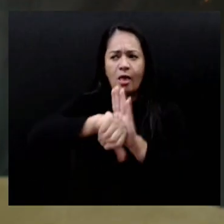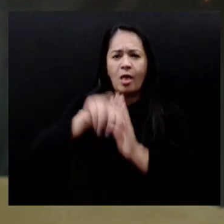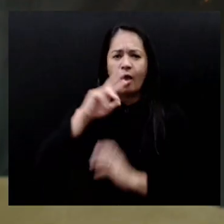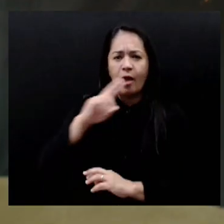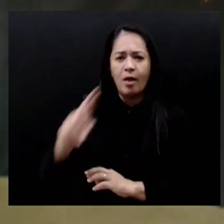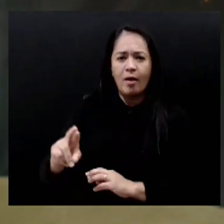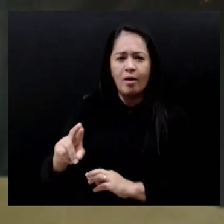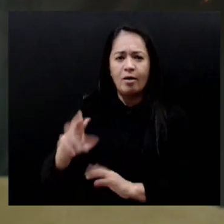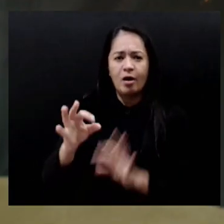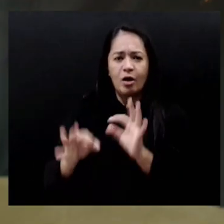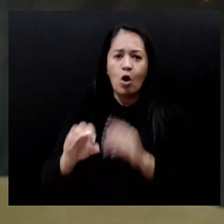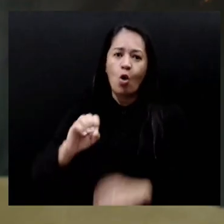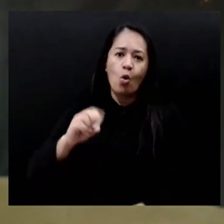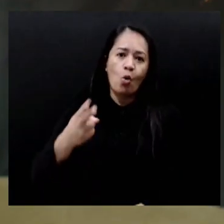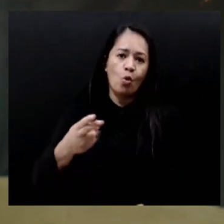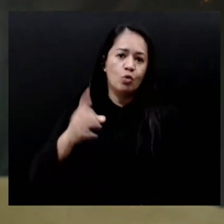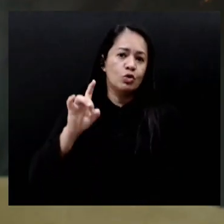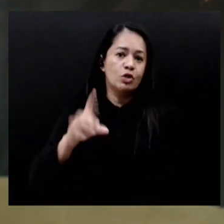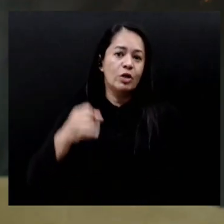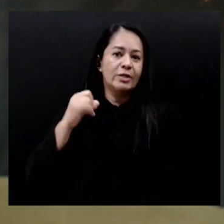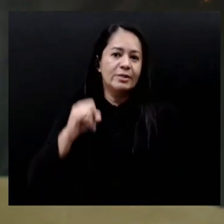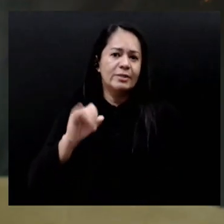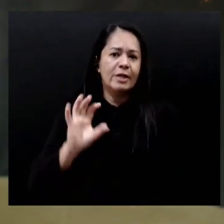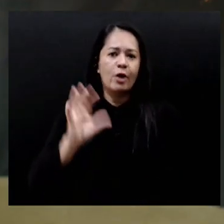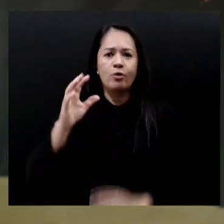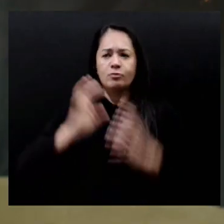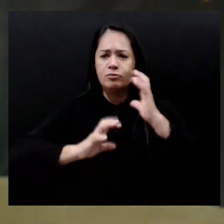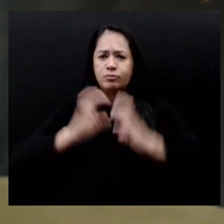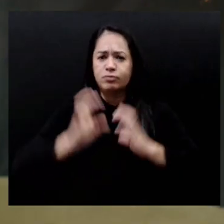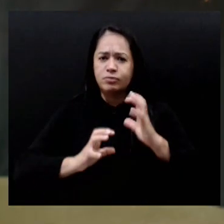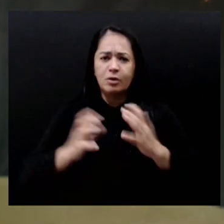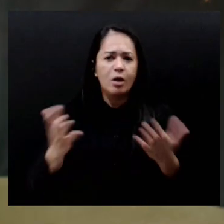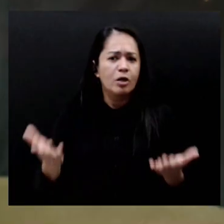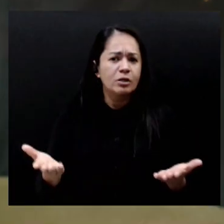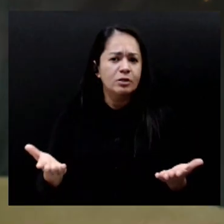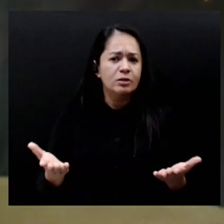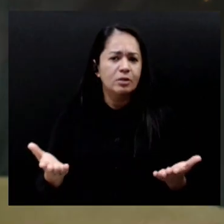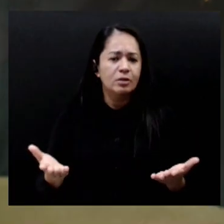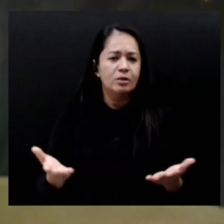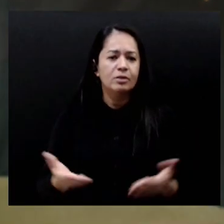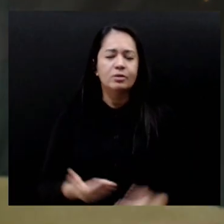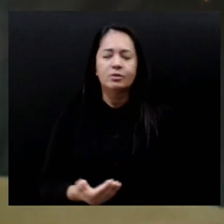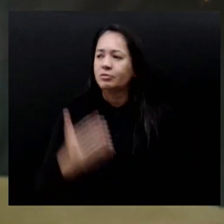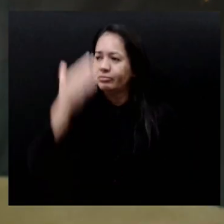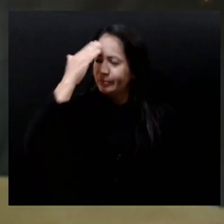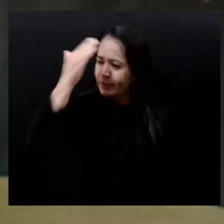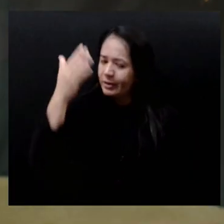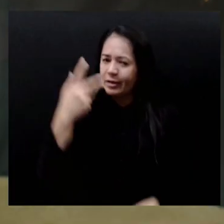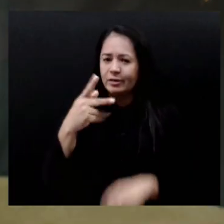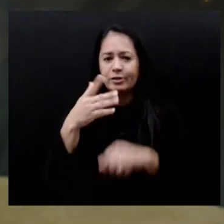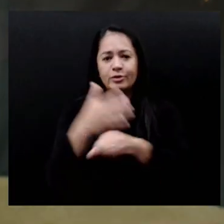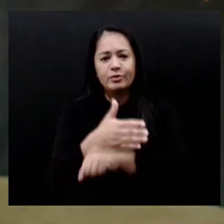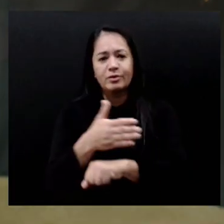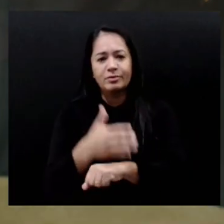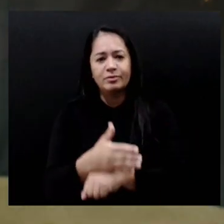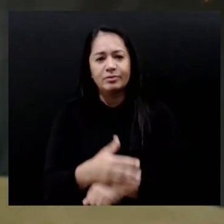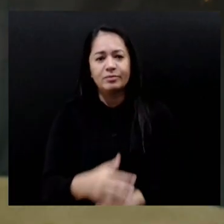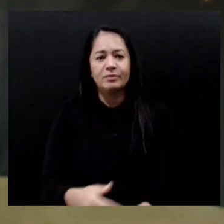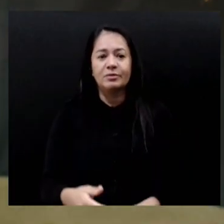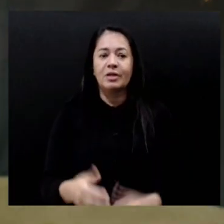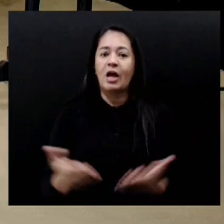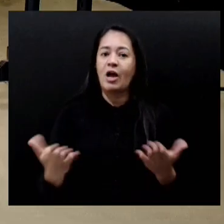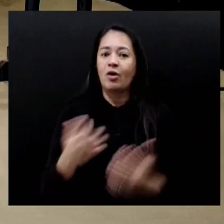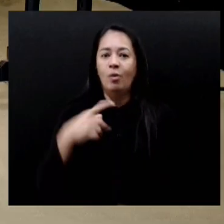agressão? Ô André, bom dia, obrigada pela sua participação. E a resposta é com o nosso advogado